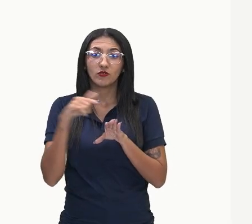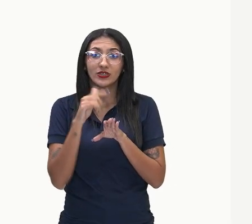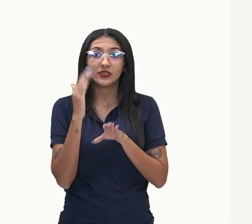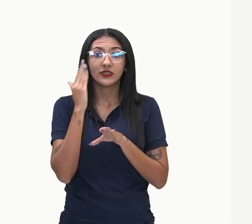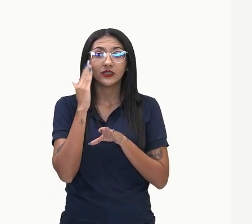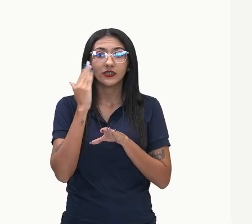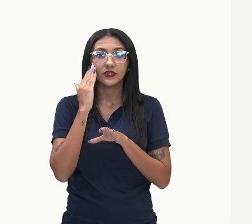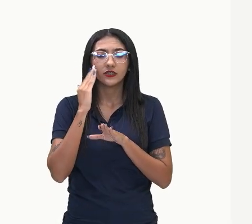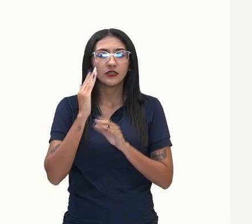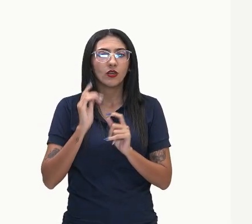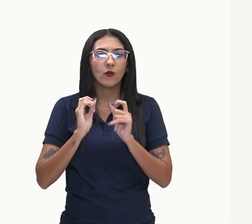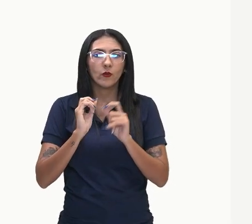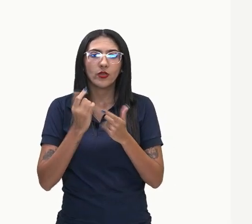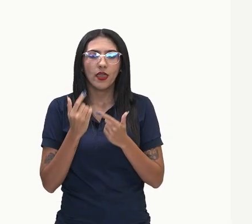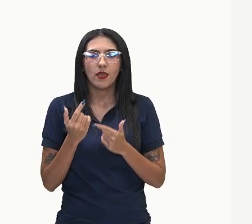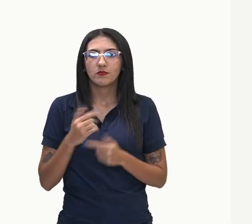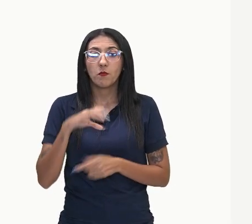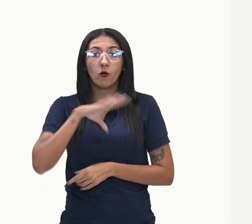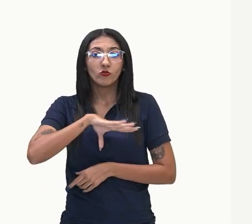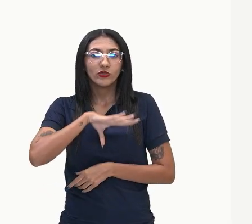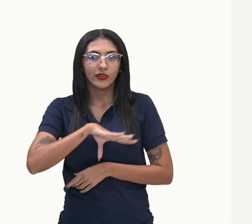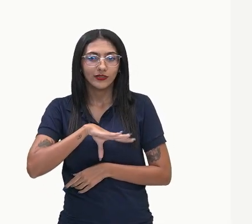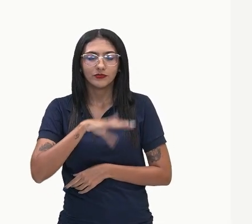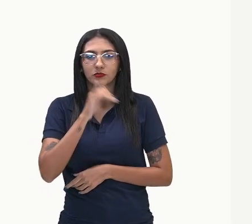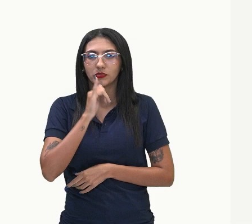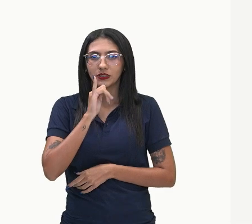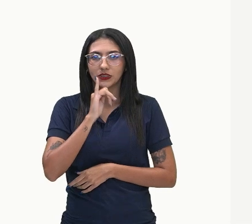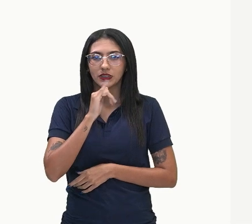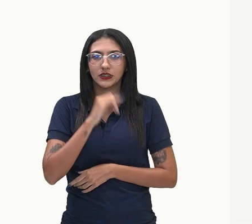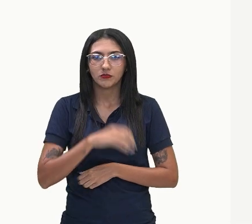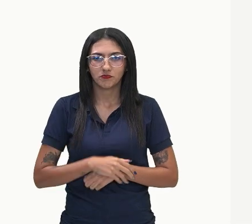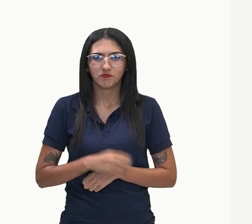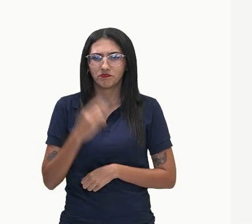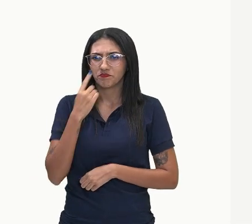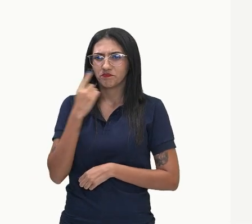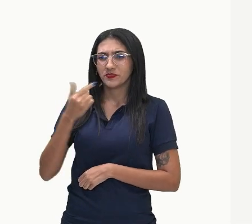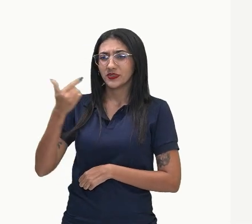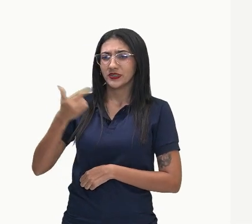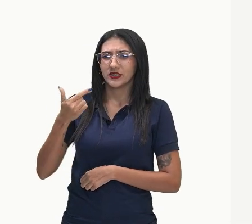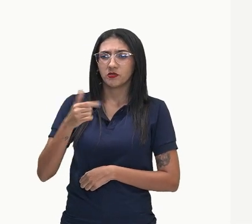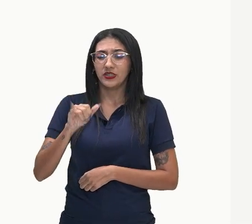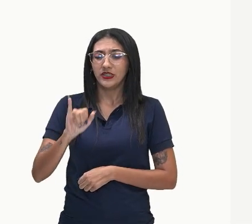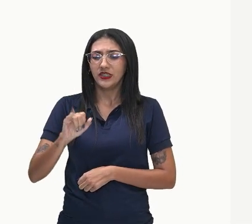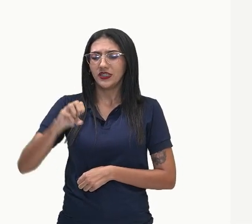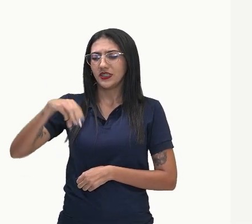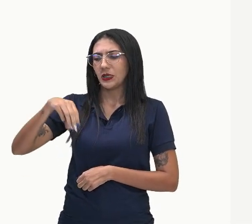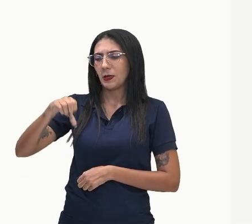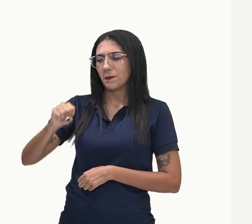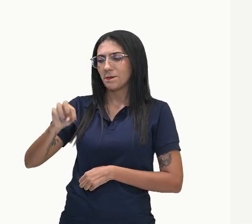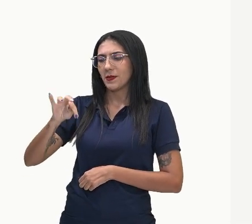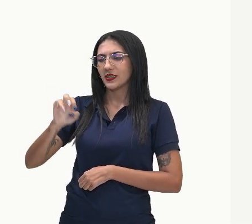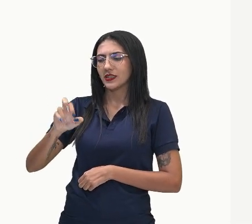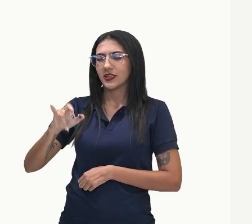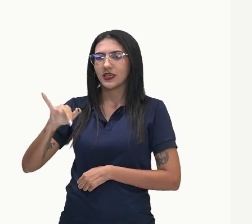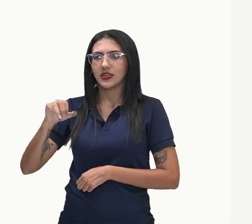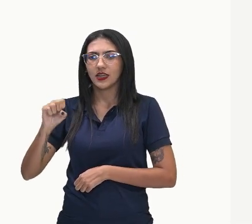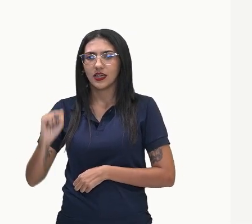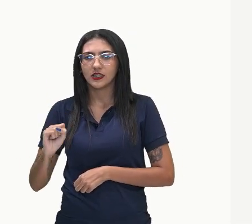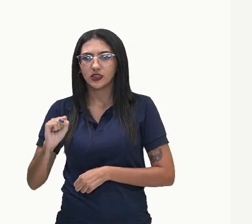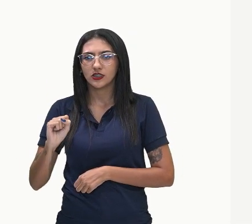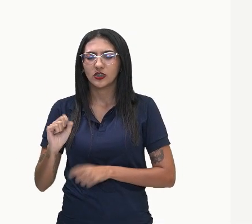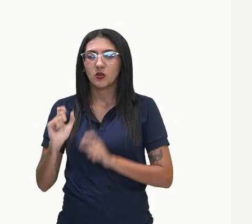língua portuguesa, tá? Esse imateriais é justamente a negação